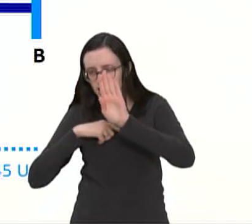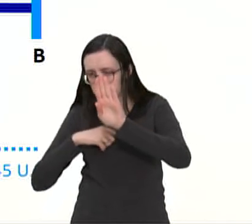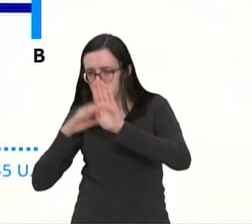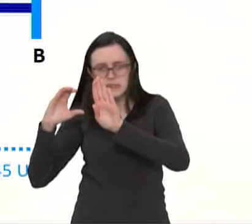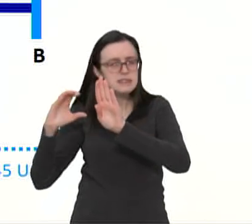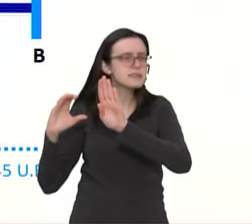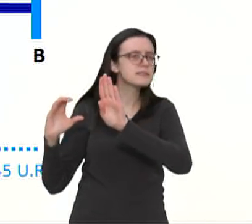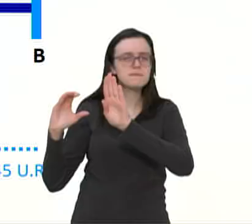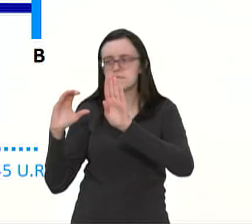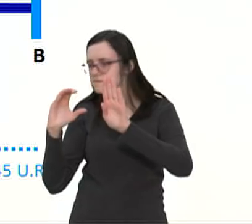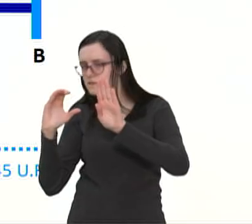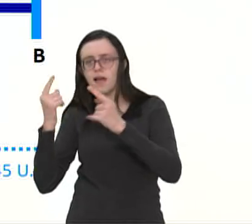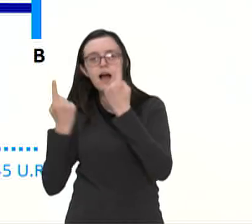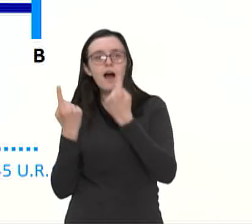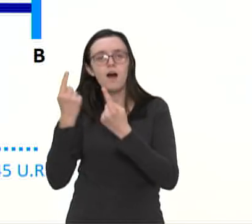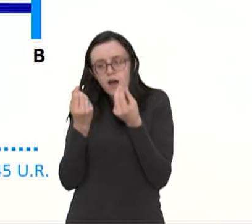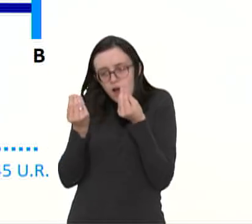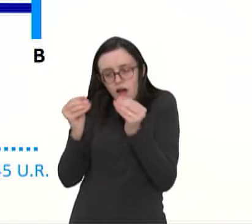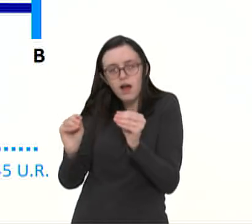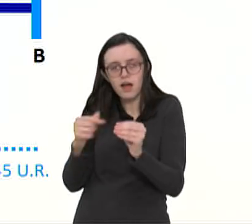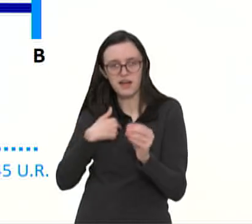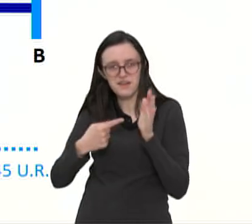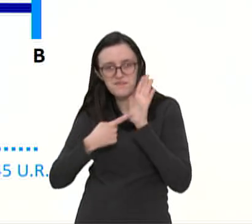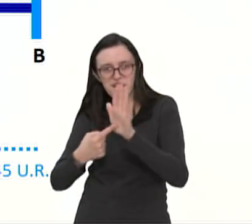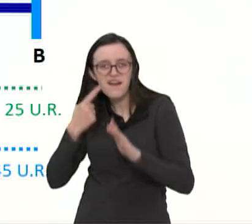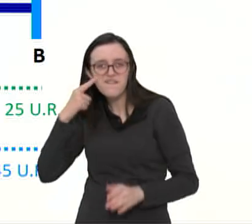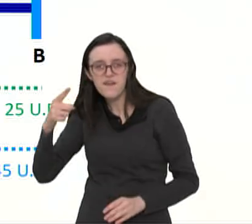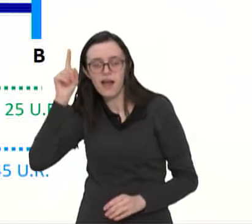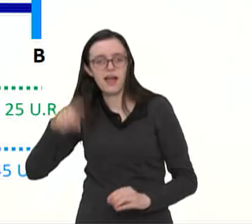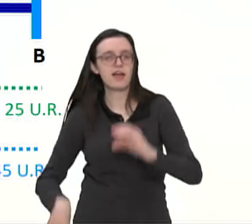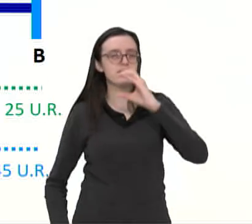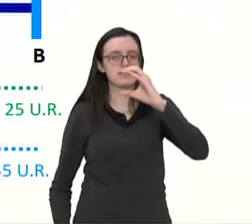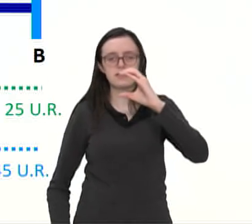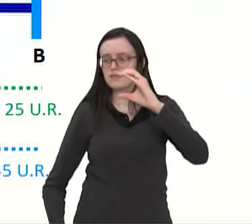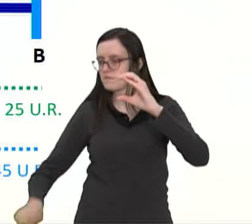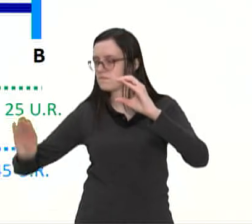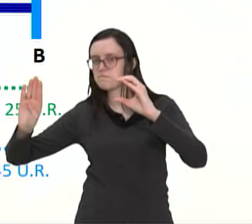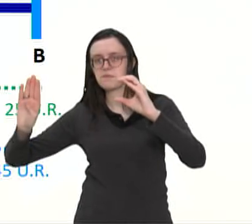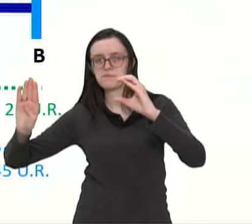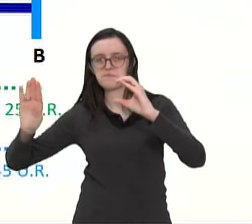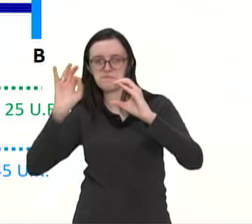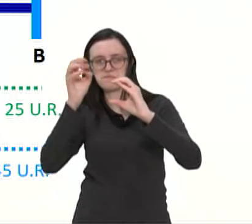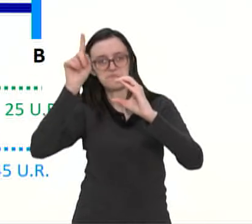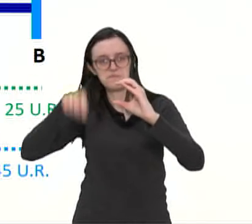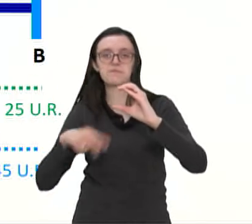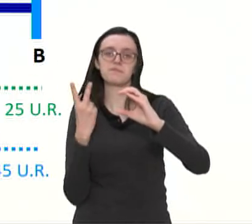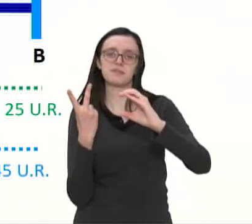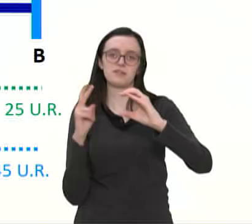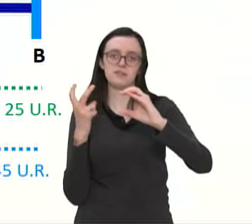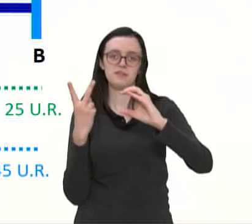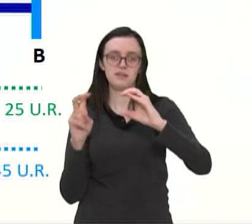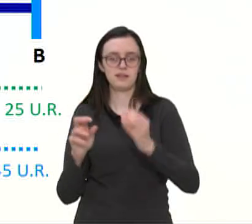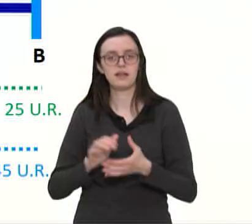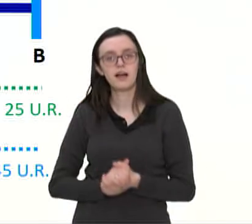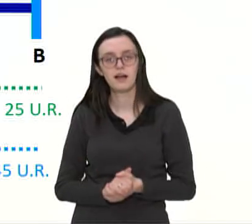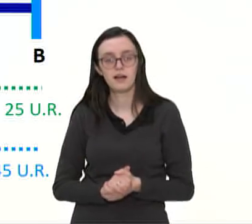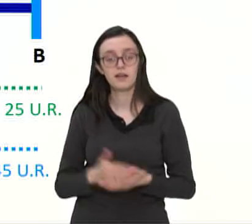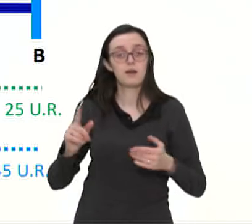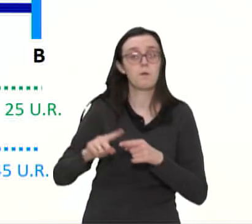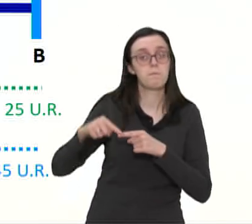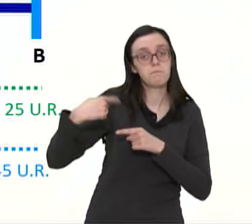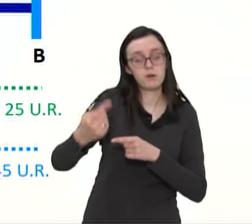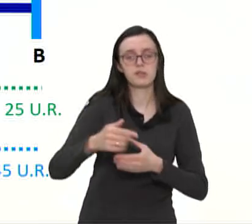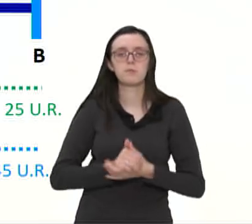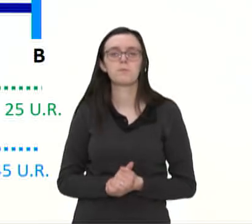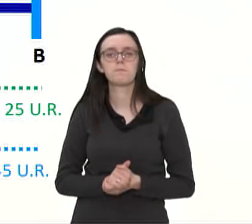colocar o C. Então, a distância entre o B e o C, ó, coloquei o C aqui no meio e considerei essa distância como 25, ok? Vou para o próximo.